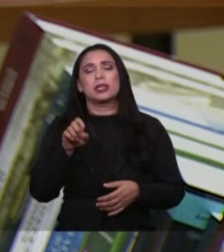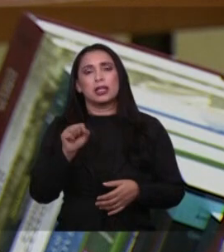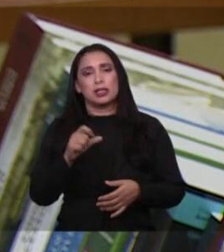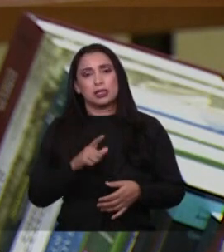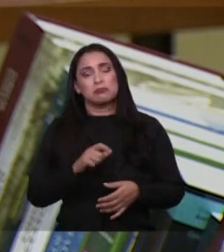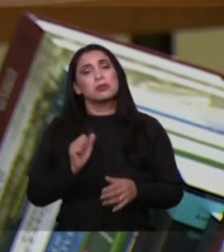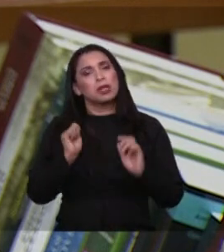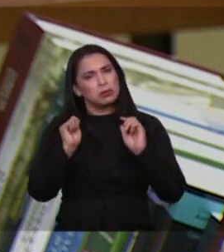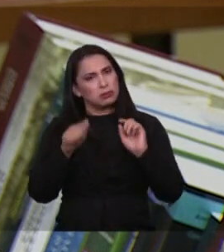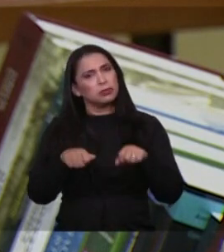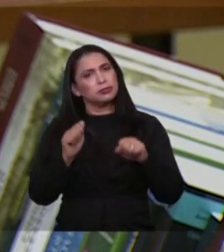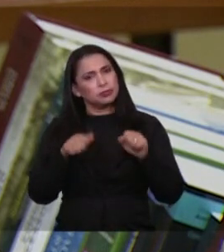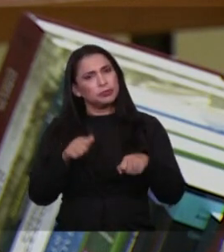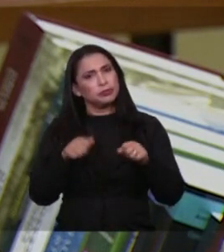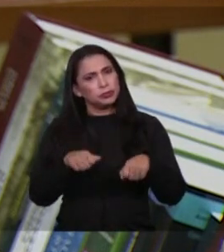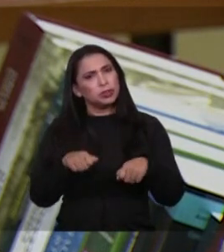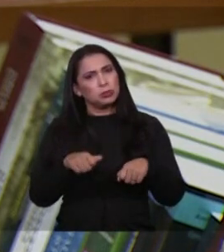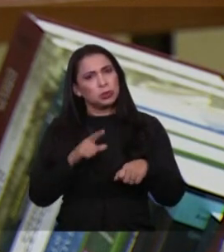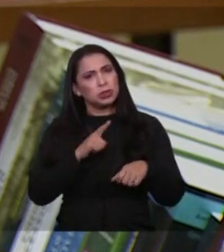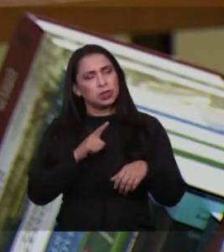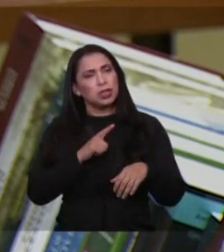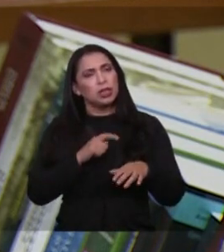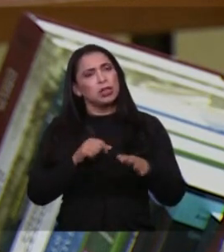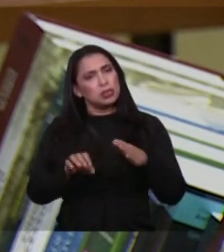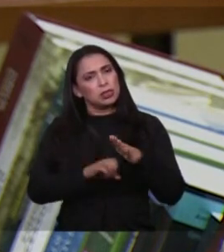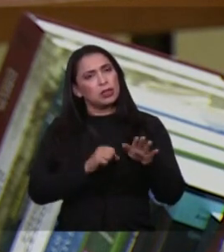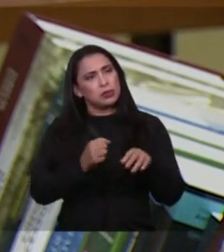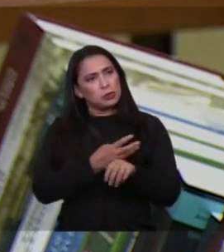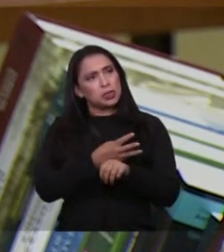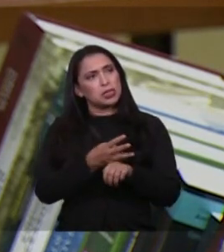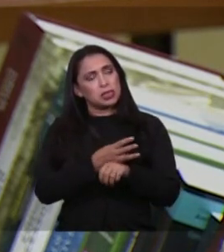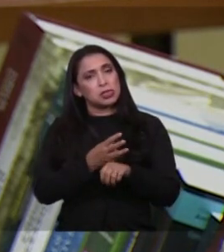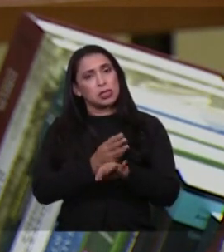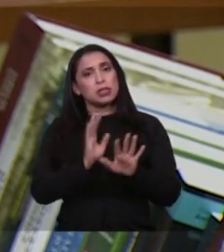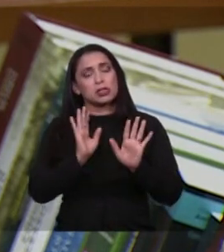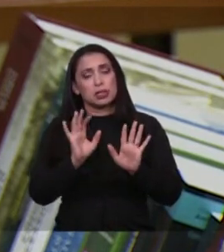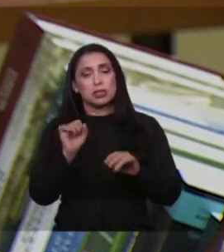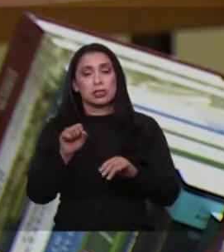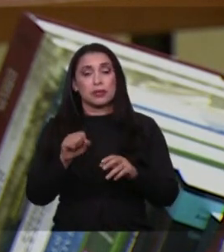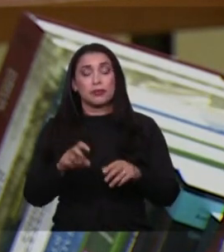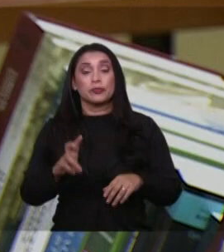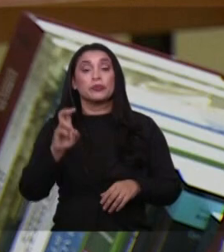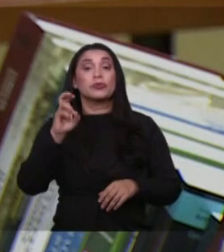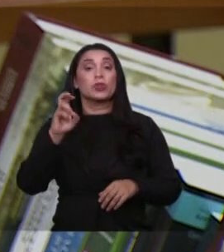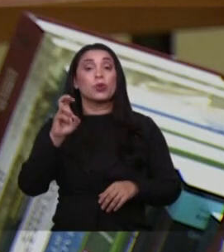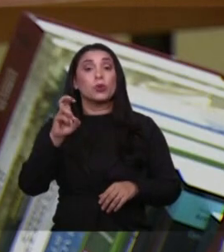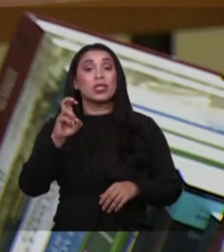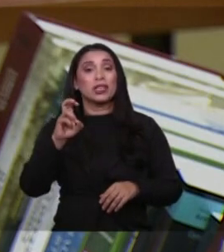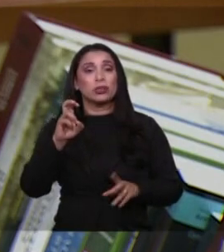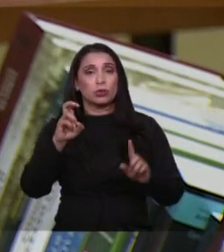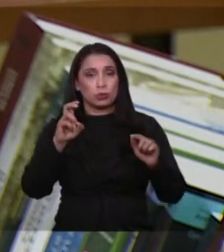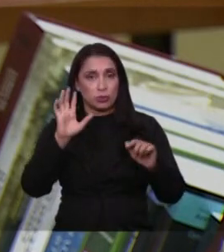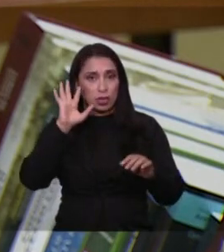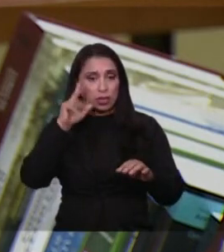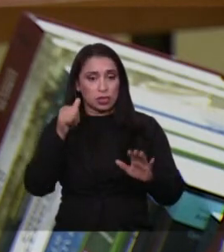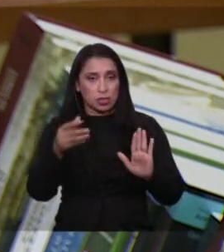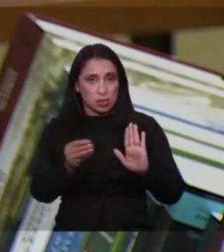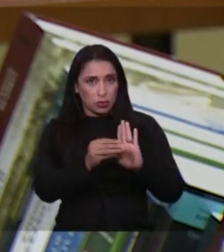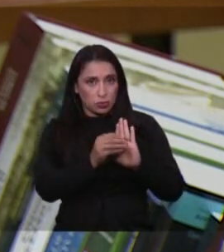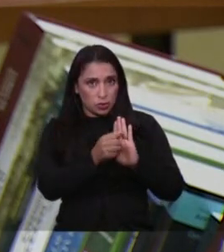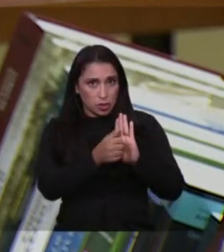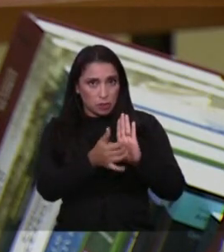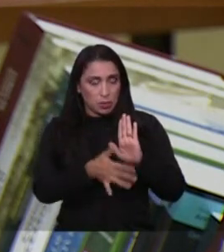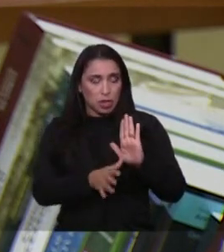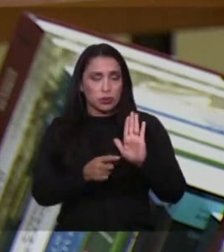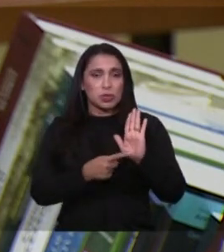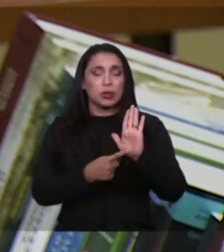a terceirização da atividade fim. Foi o que nós decidimos. Agora, o quinto item dessa nossa decisão dos embargos de declaração é